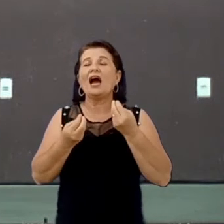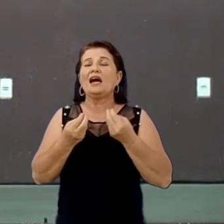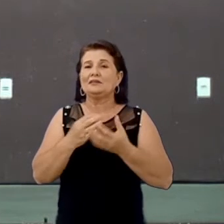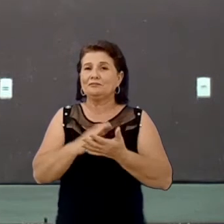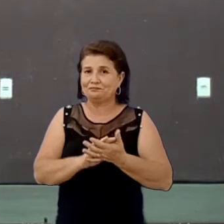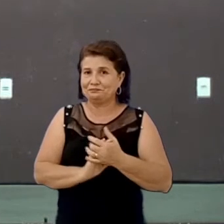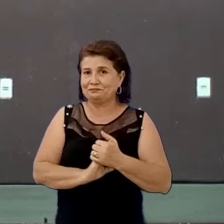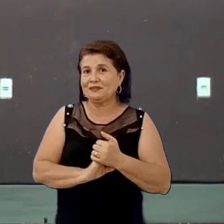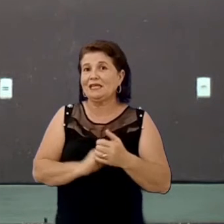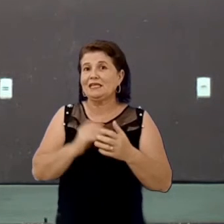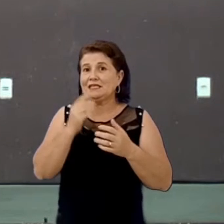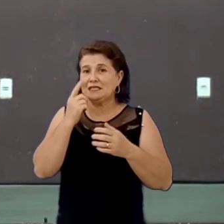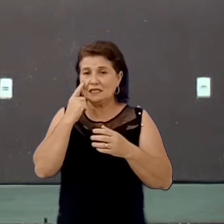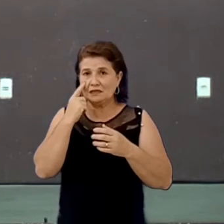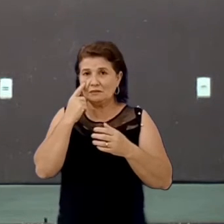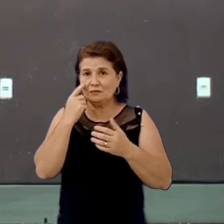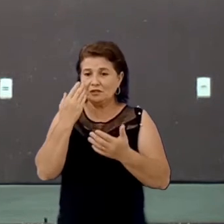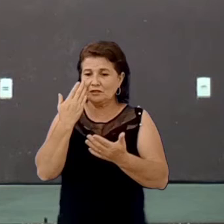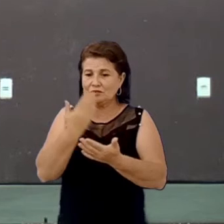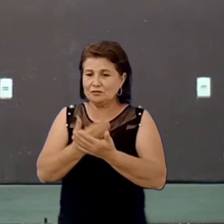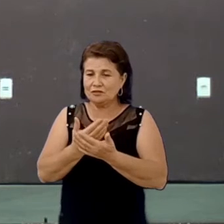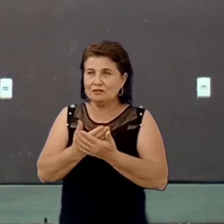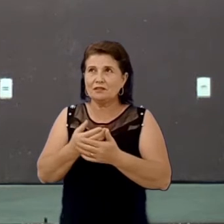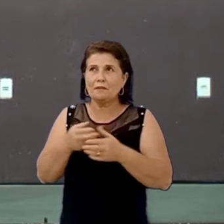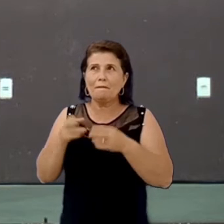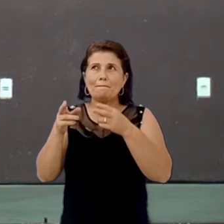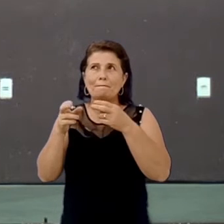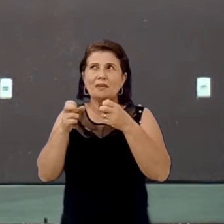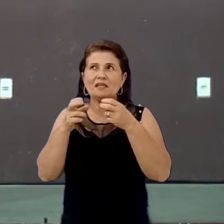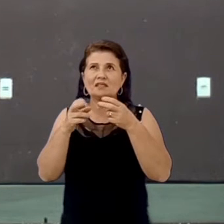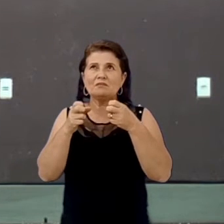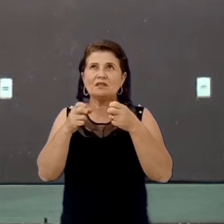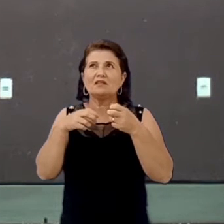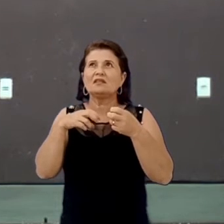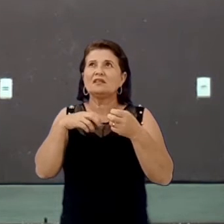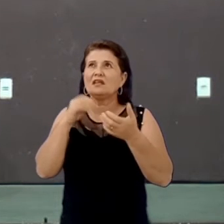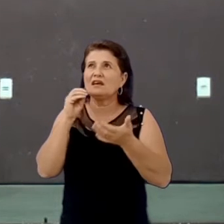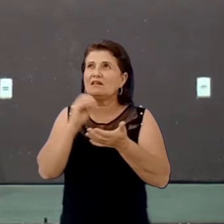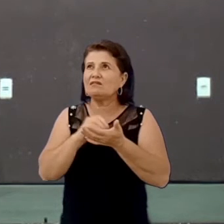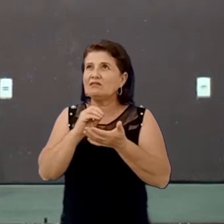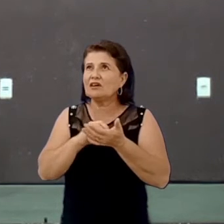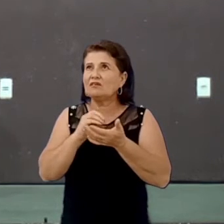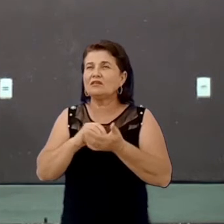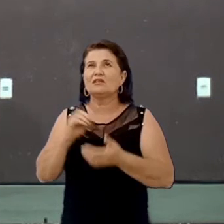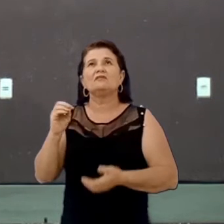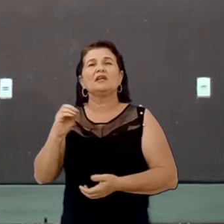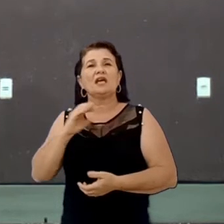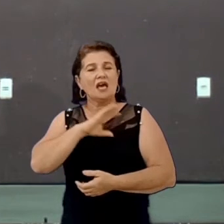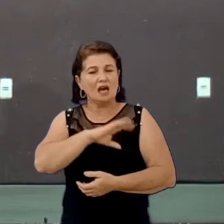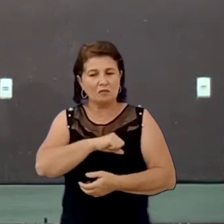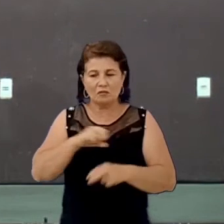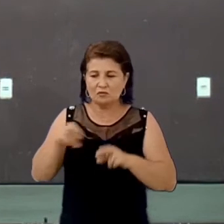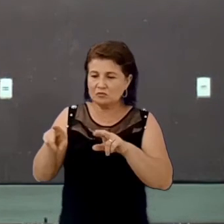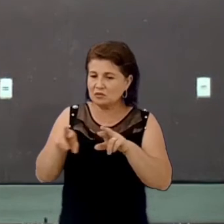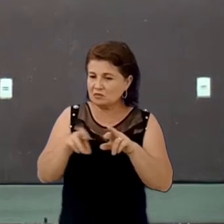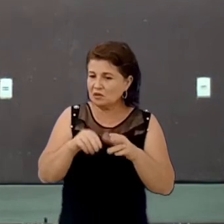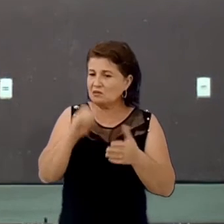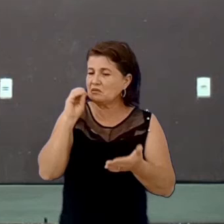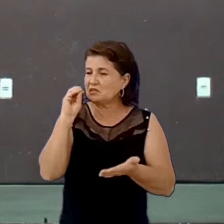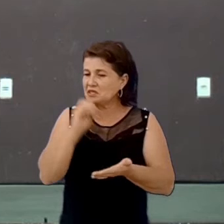se ao passo que eu estou falando essas coisas, você tem percebido que não, eu estou falhando no meu amor com os irmãos, eu não